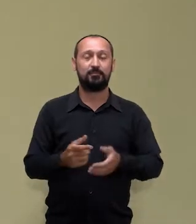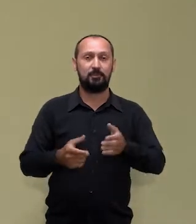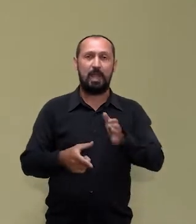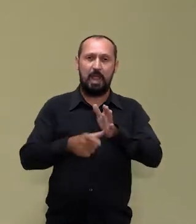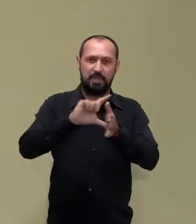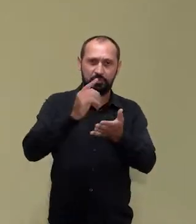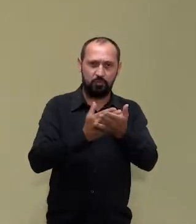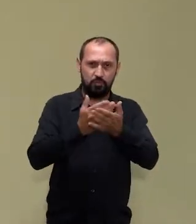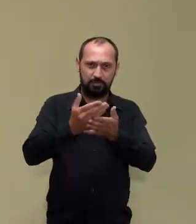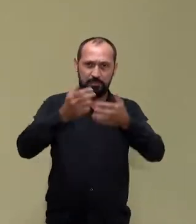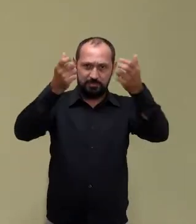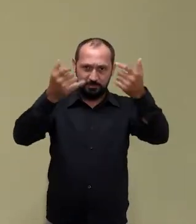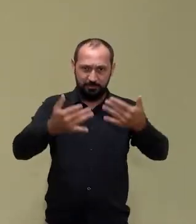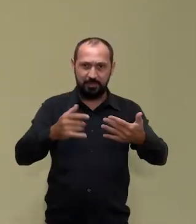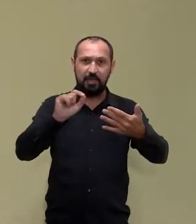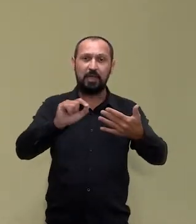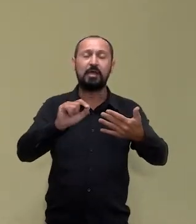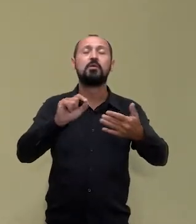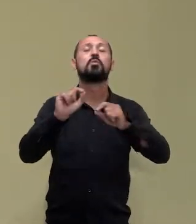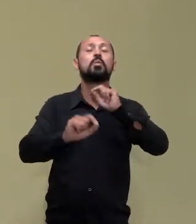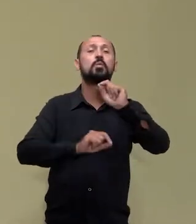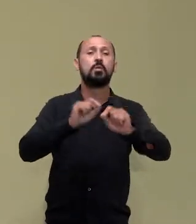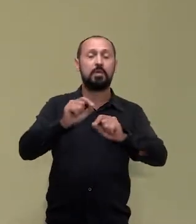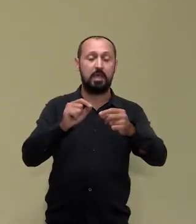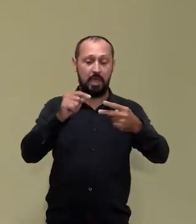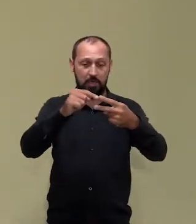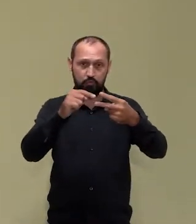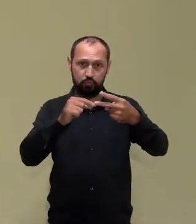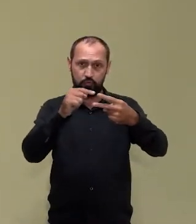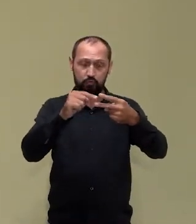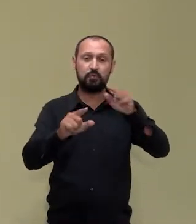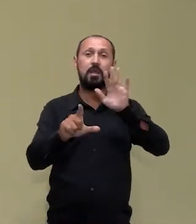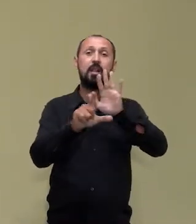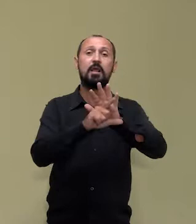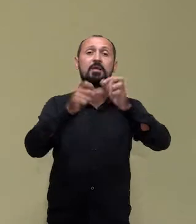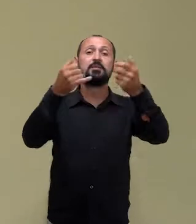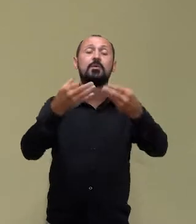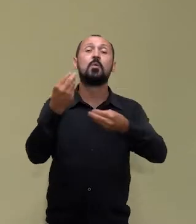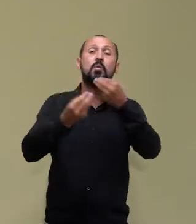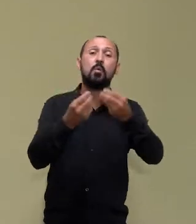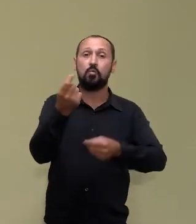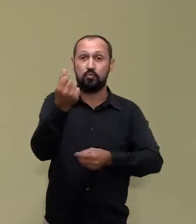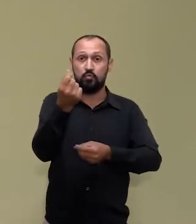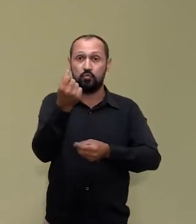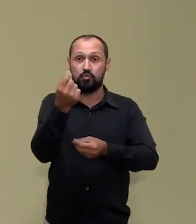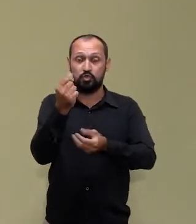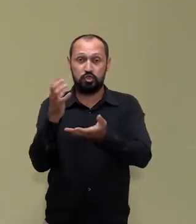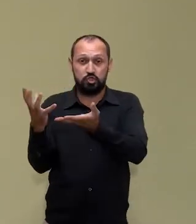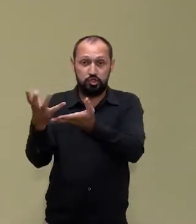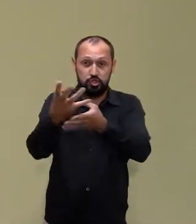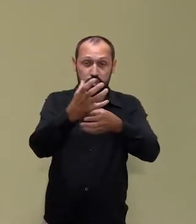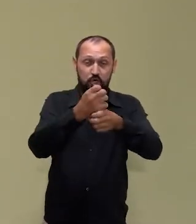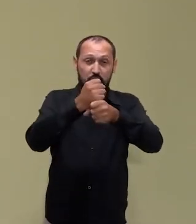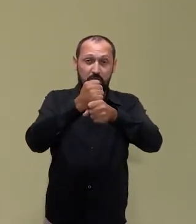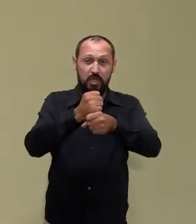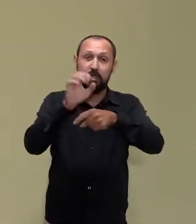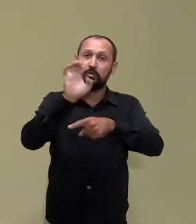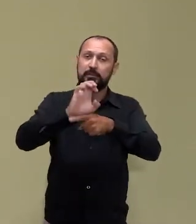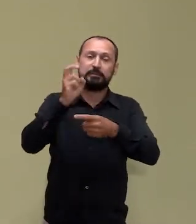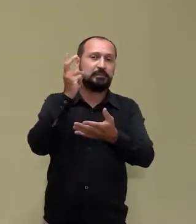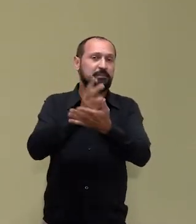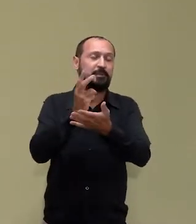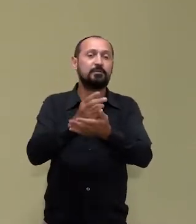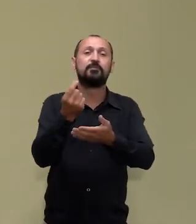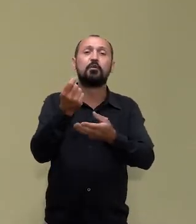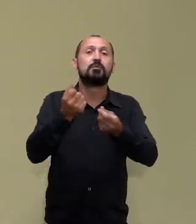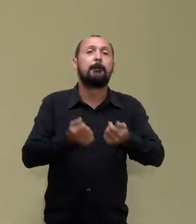Antes de mais nada, é importante ressaltar que ambas as leis definem como o orçamento do Estado deve ser gasto a cada